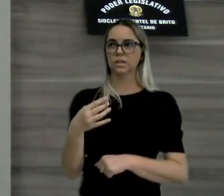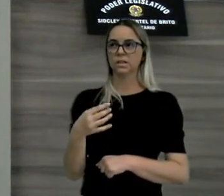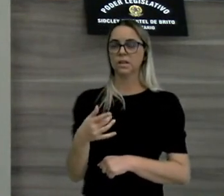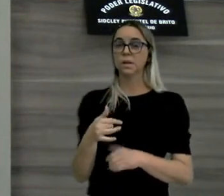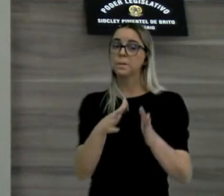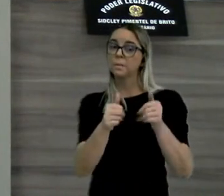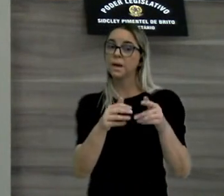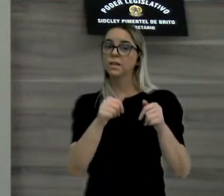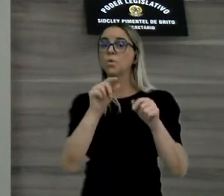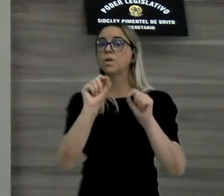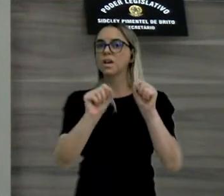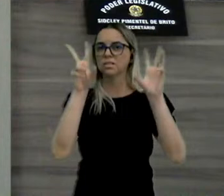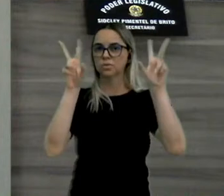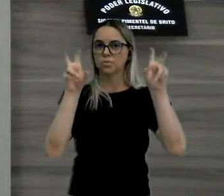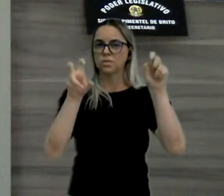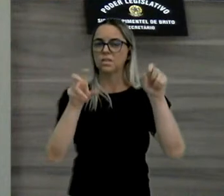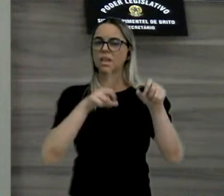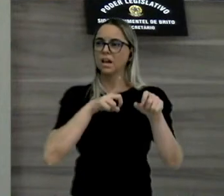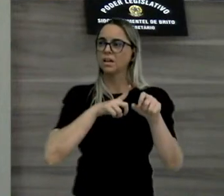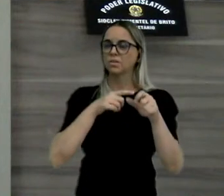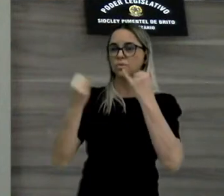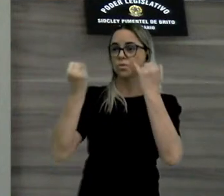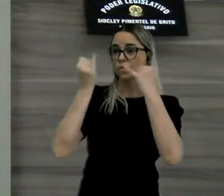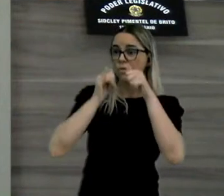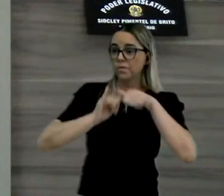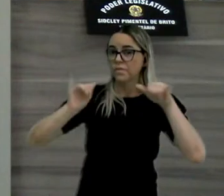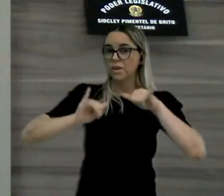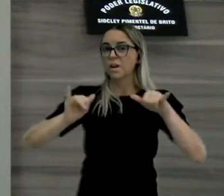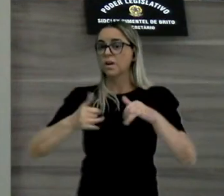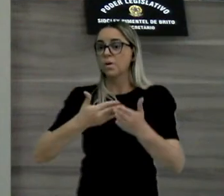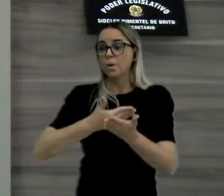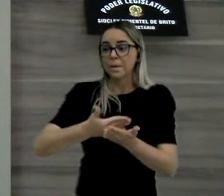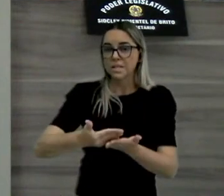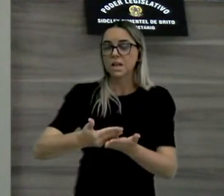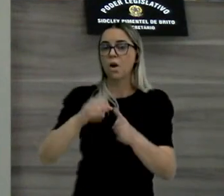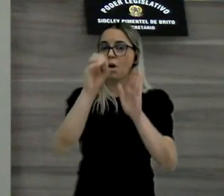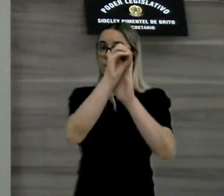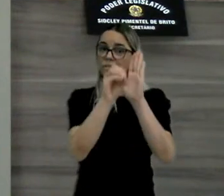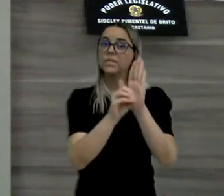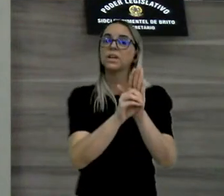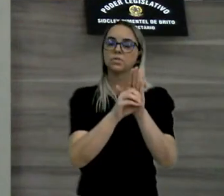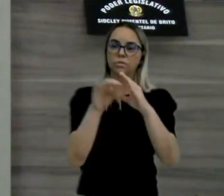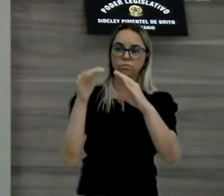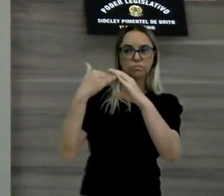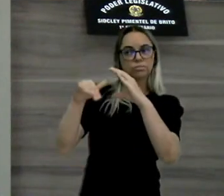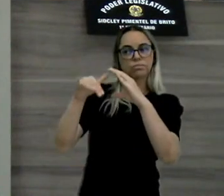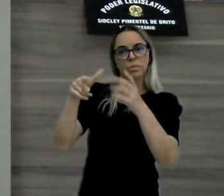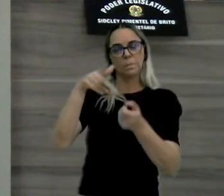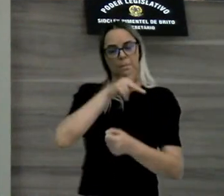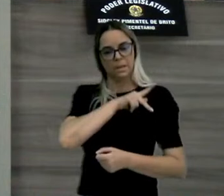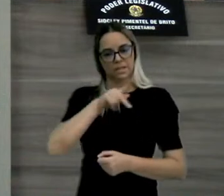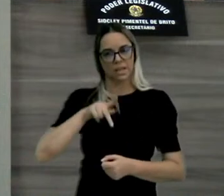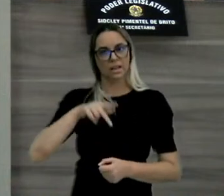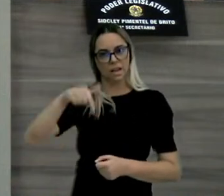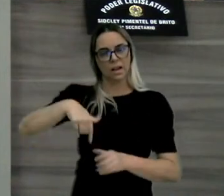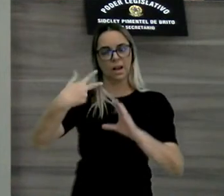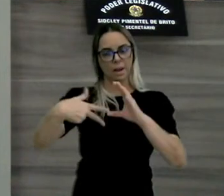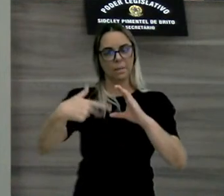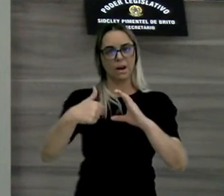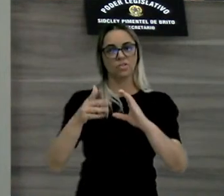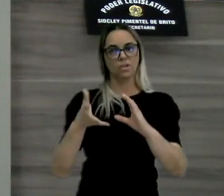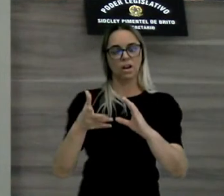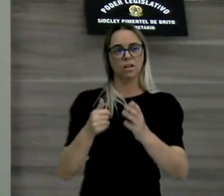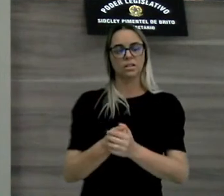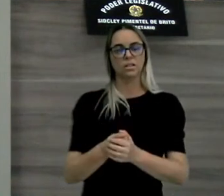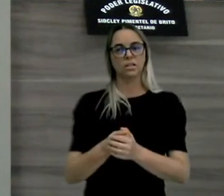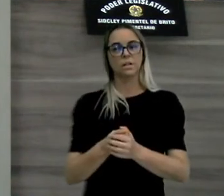003/22 notícia de fato instaurada a partir do Ofício encaminhado pelo presidente da Câmara Municipal de Vereadores dando